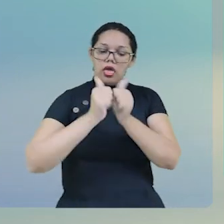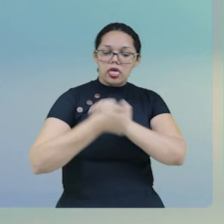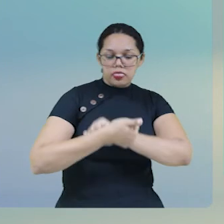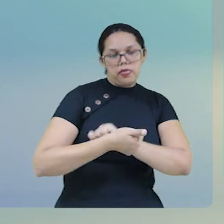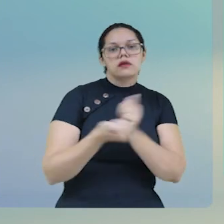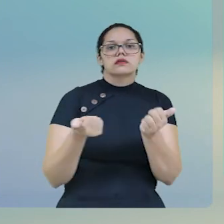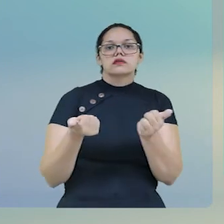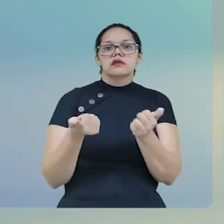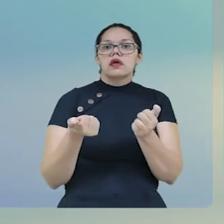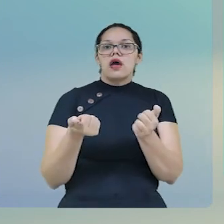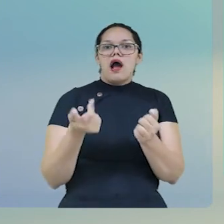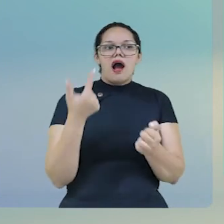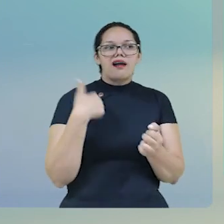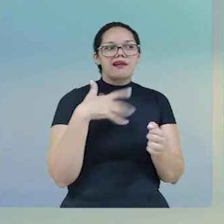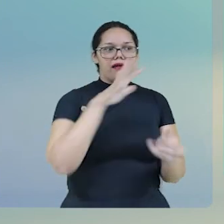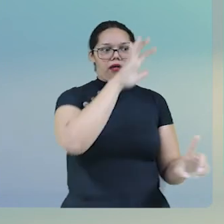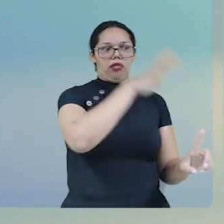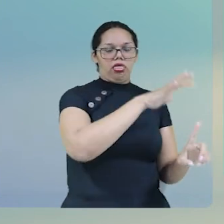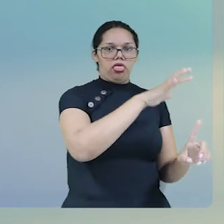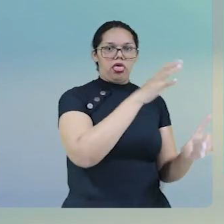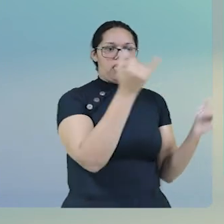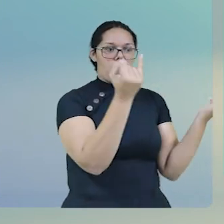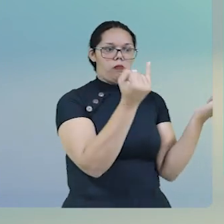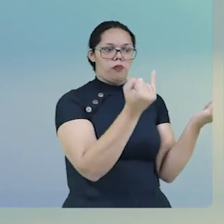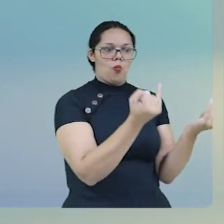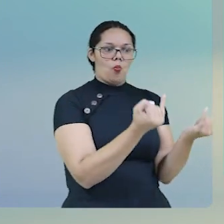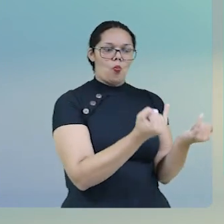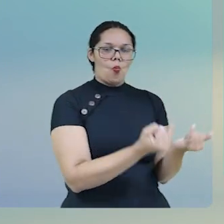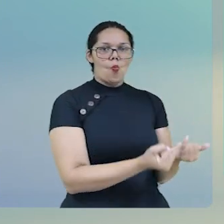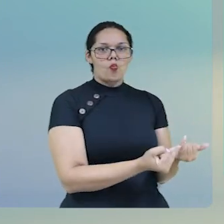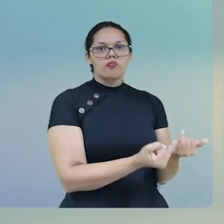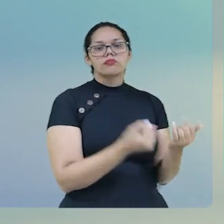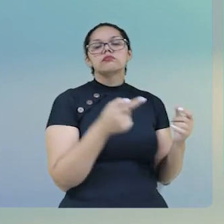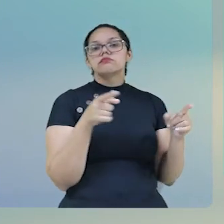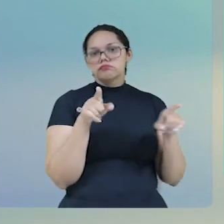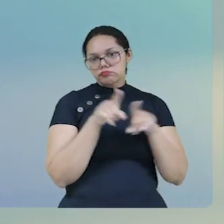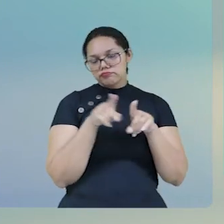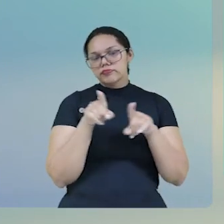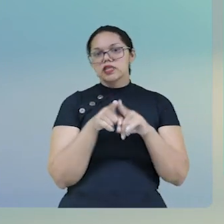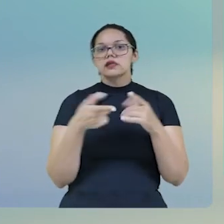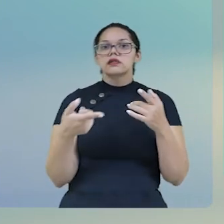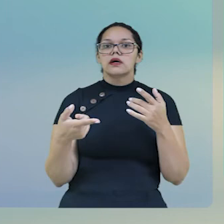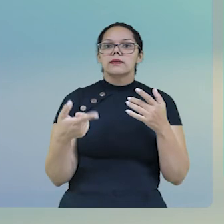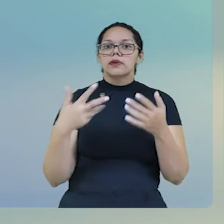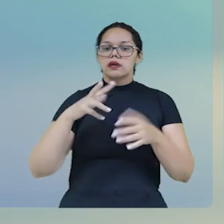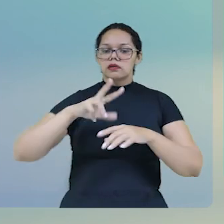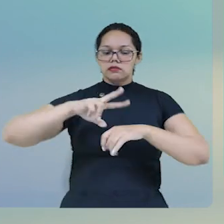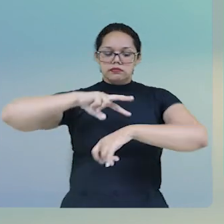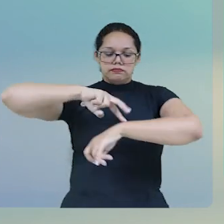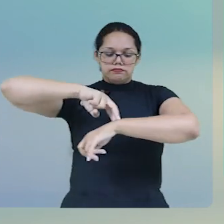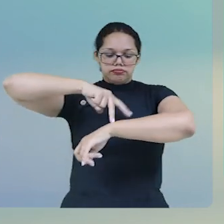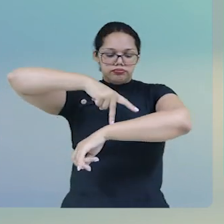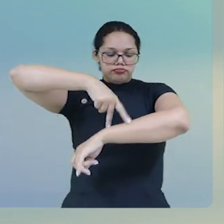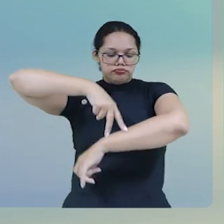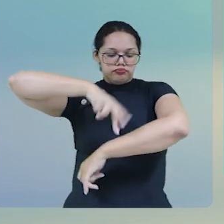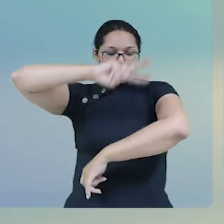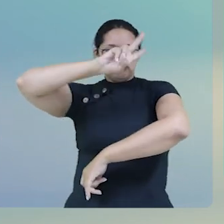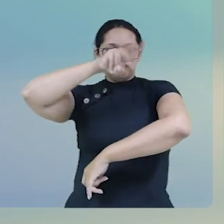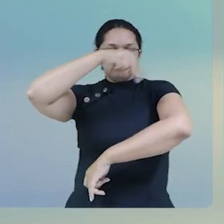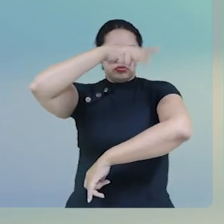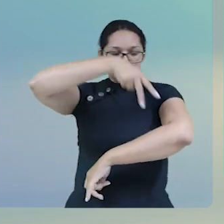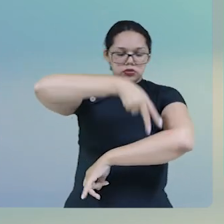sofrer pressão para reduzir o corpo corporal, ginastas, né? Outro grupo é constituído também